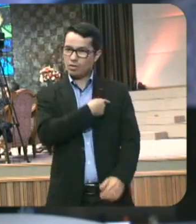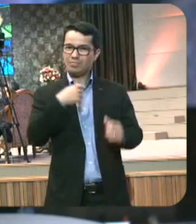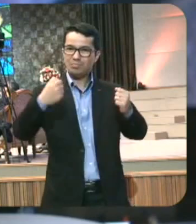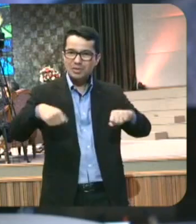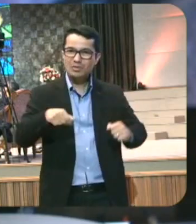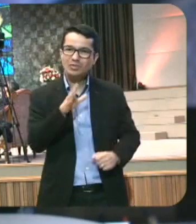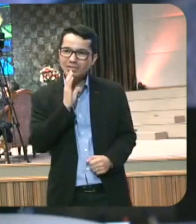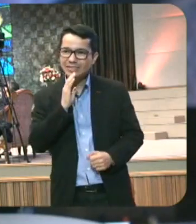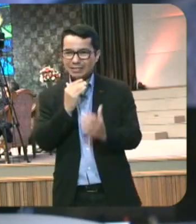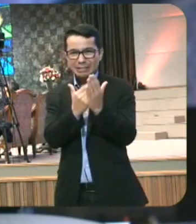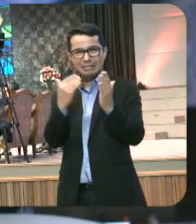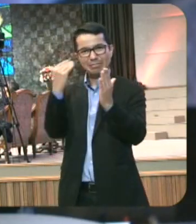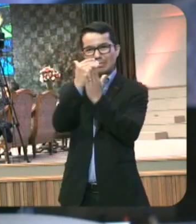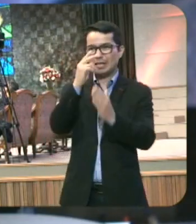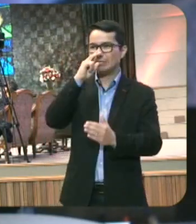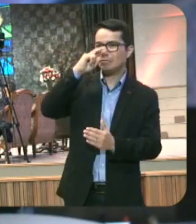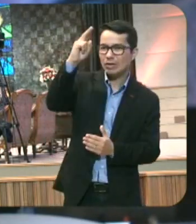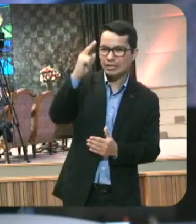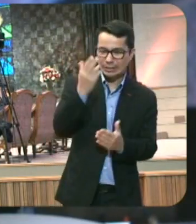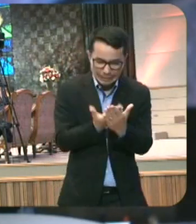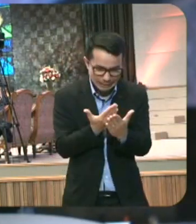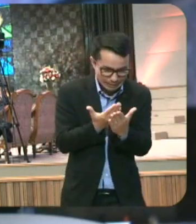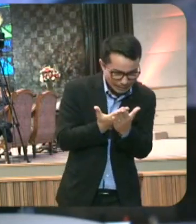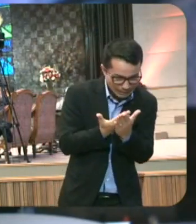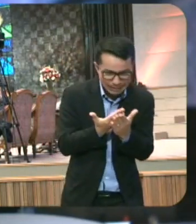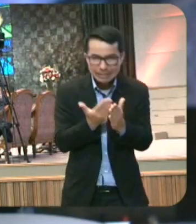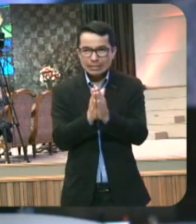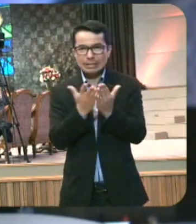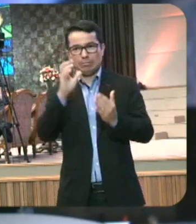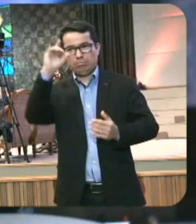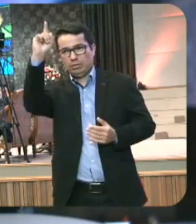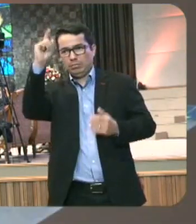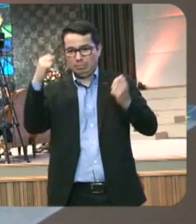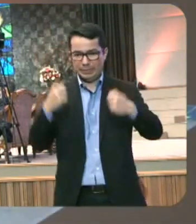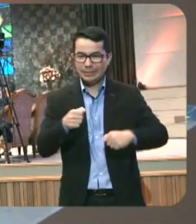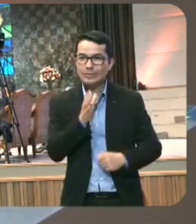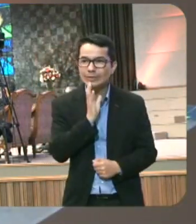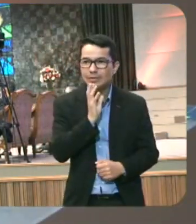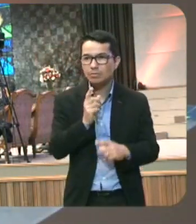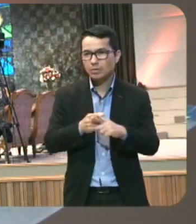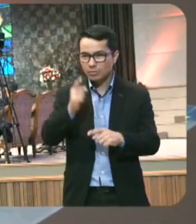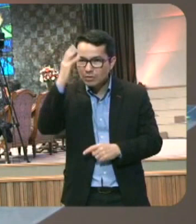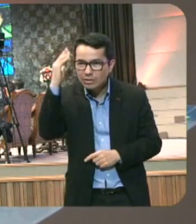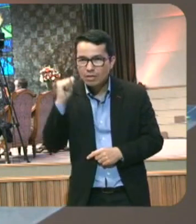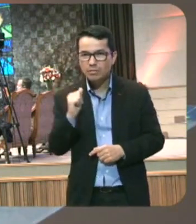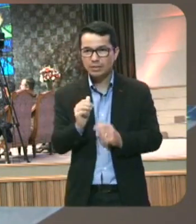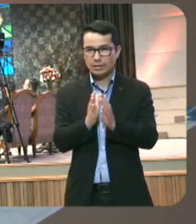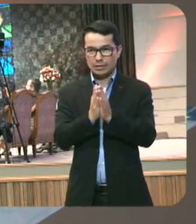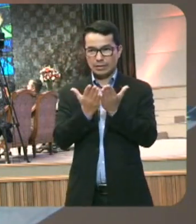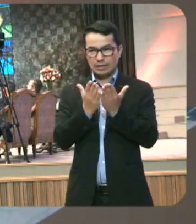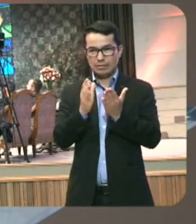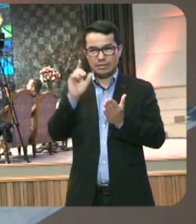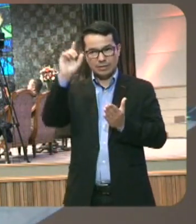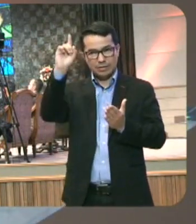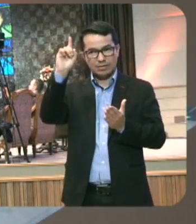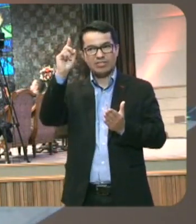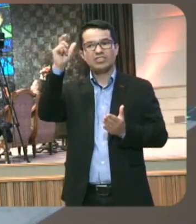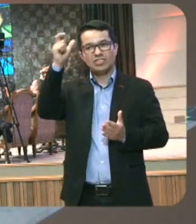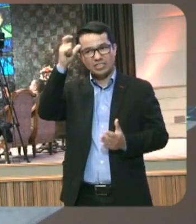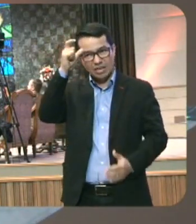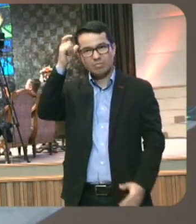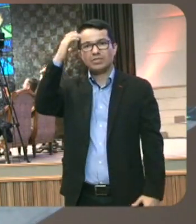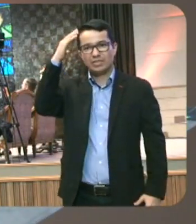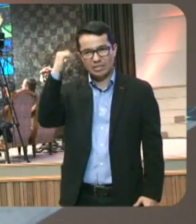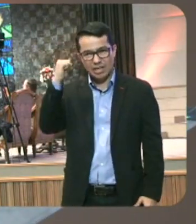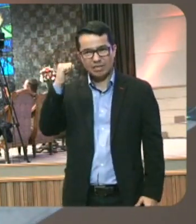que o próprio diabo, a gente vai cair na cilada dele, porque ele conhece muito bem a Bíblia. A gente usou o texto